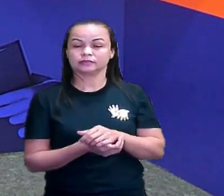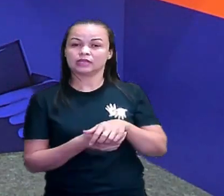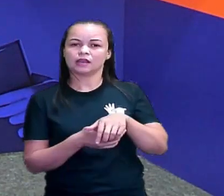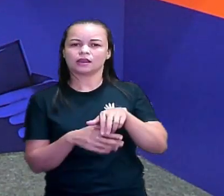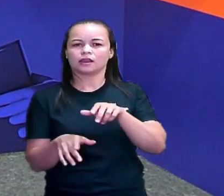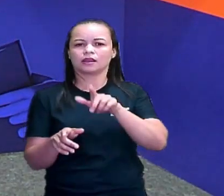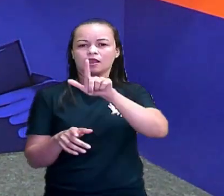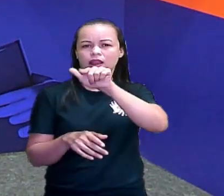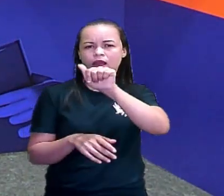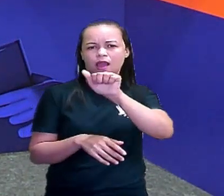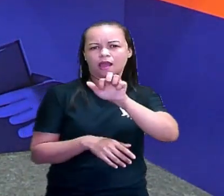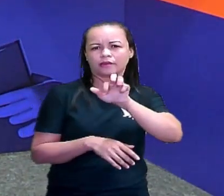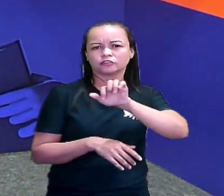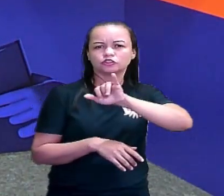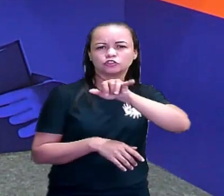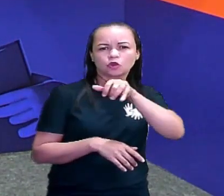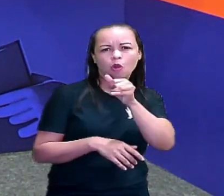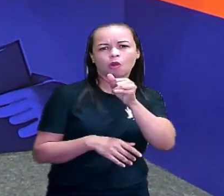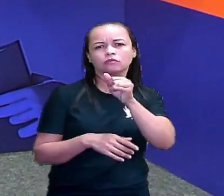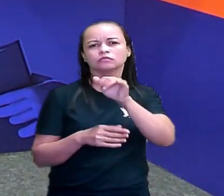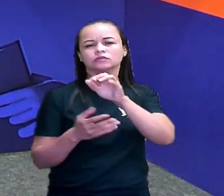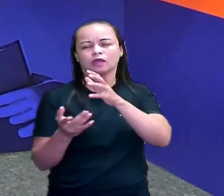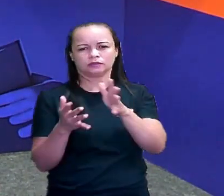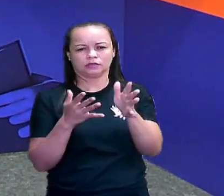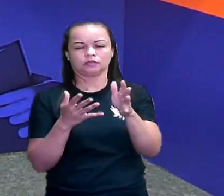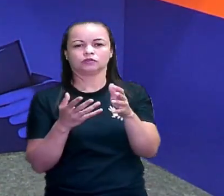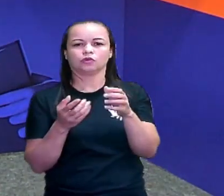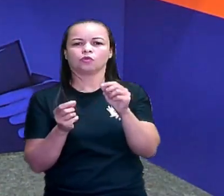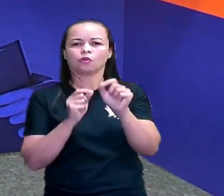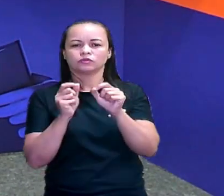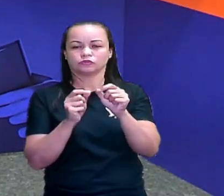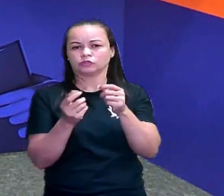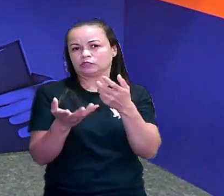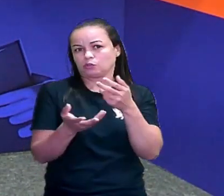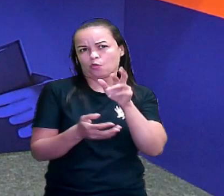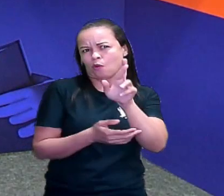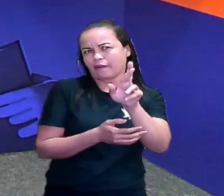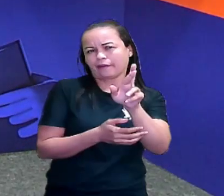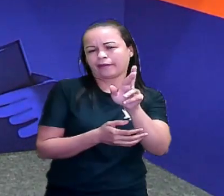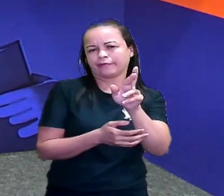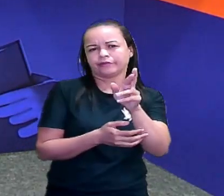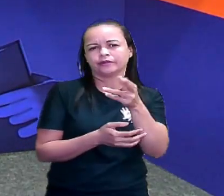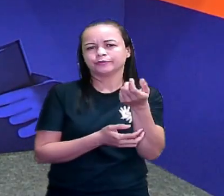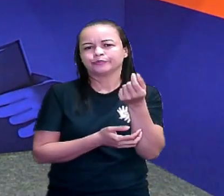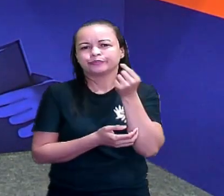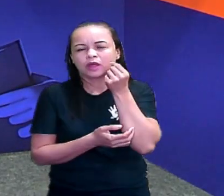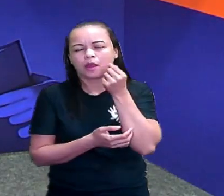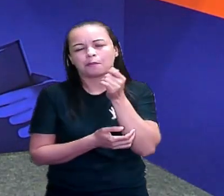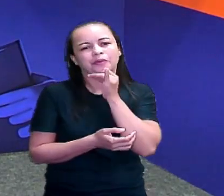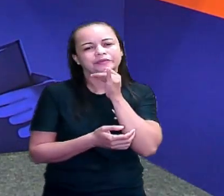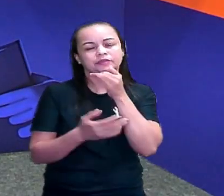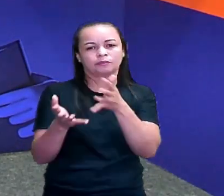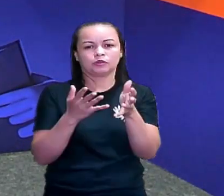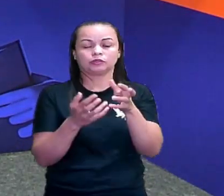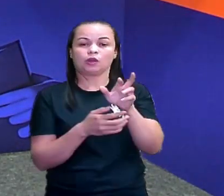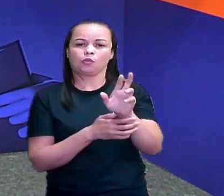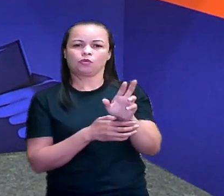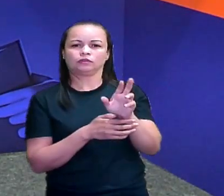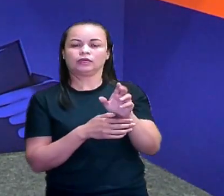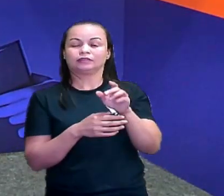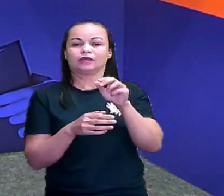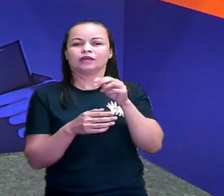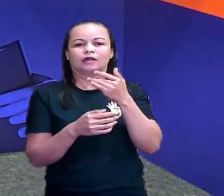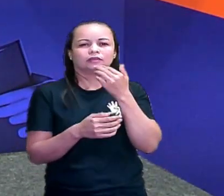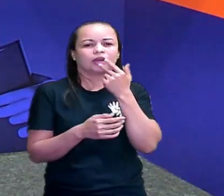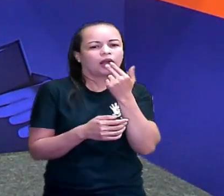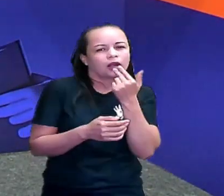G, la E, la J, como o nosso R de rato, por exemplo. O R em espanhol, a gente treme mais